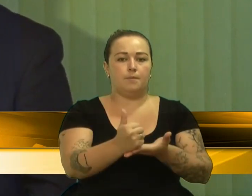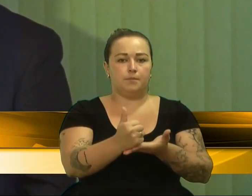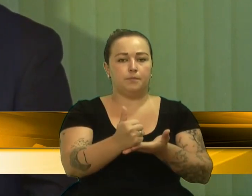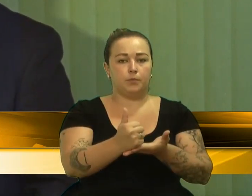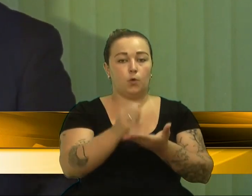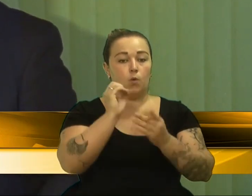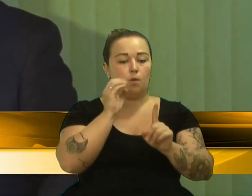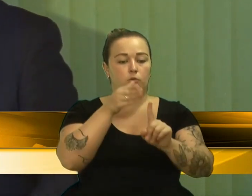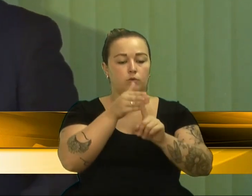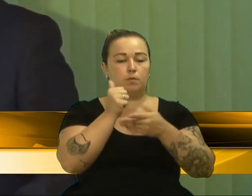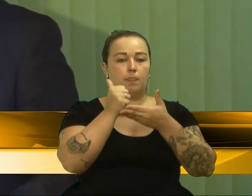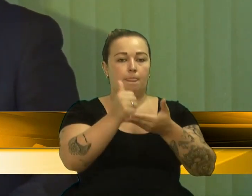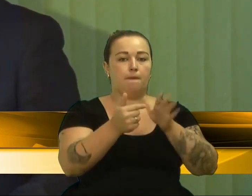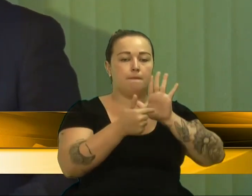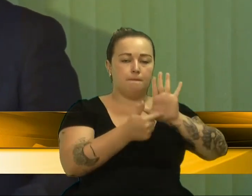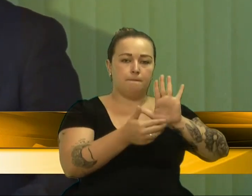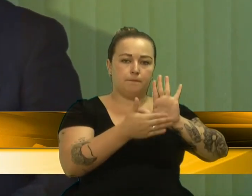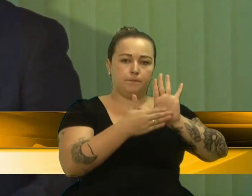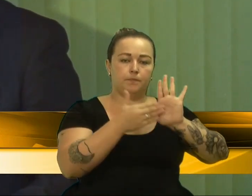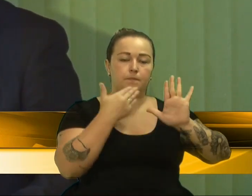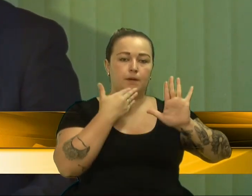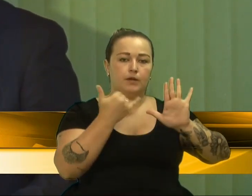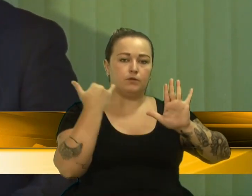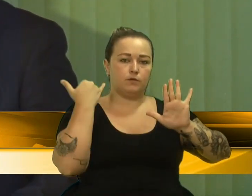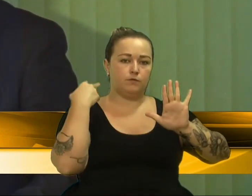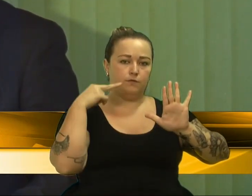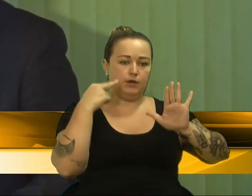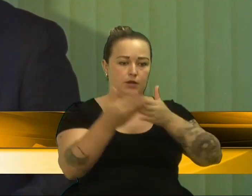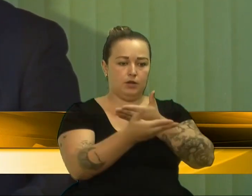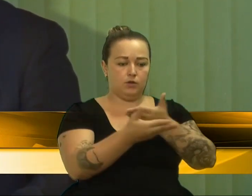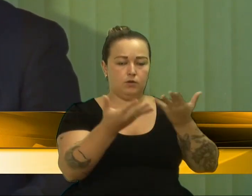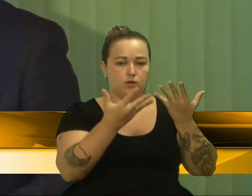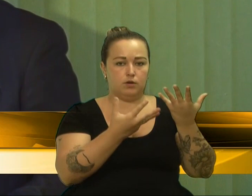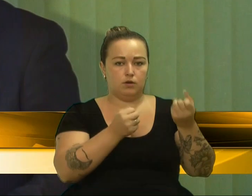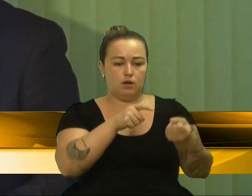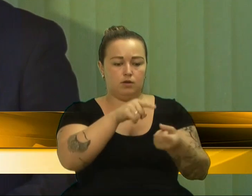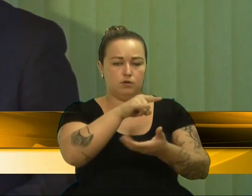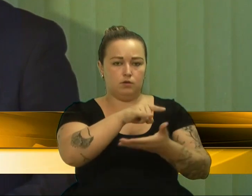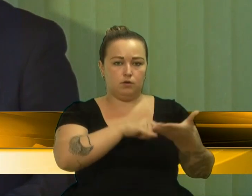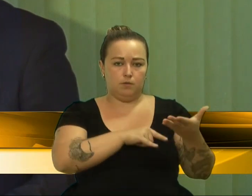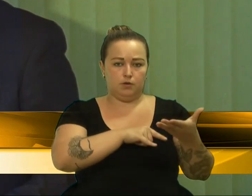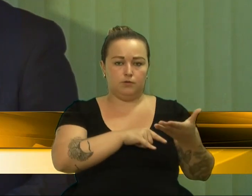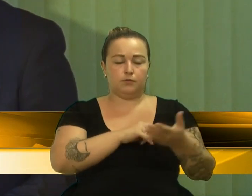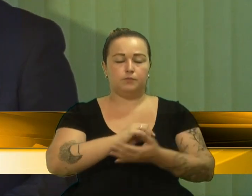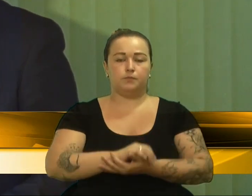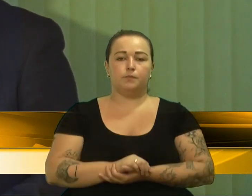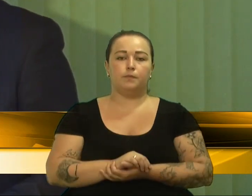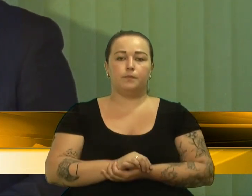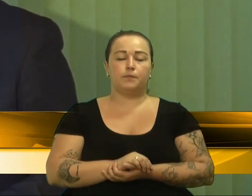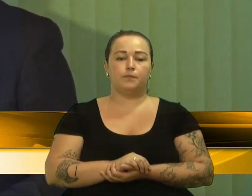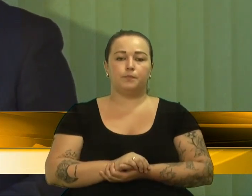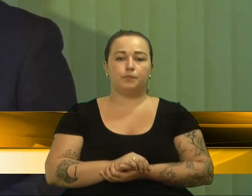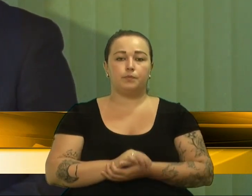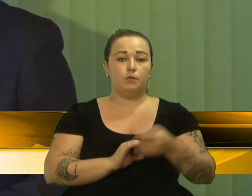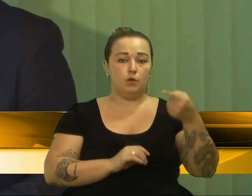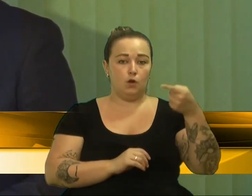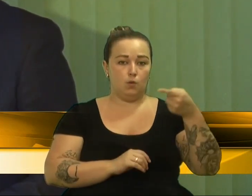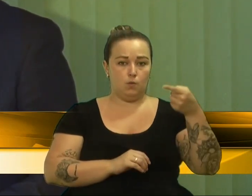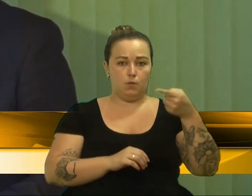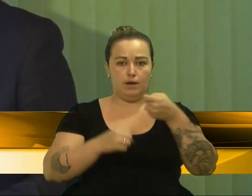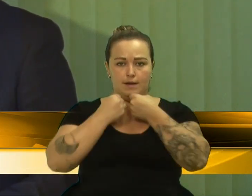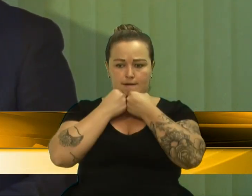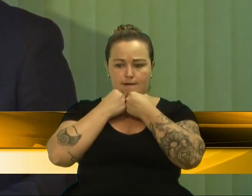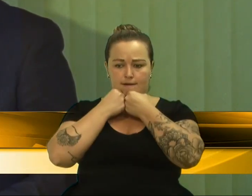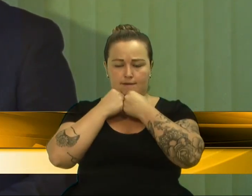apresentar sugestões propositivas, solicito aos nobres pares que acolham este requerimento contendo os seguintes questionamentos. 1. A SMED